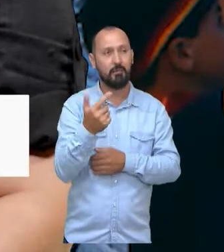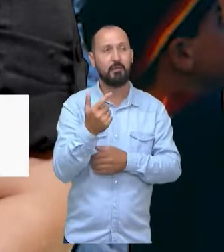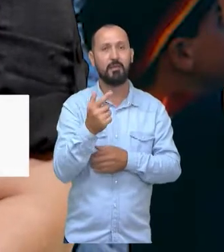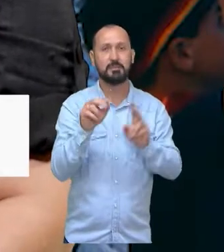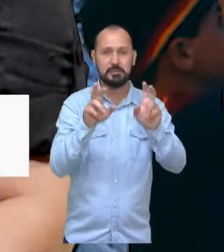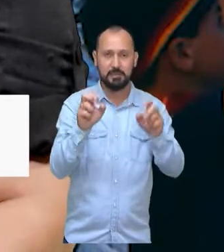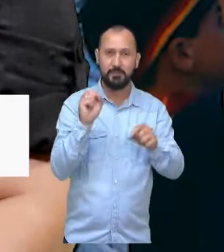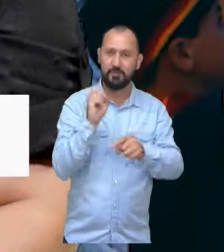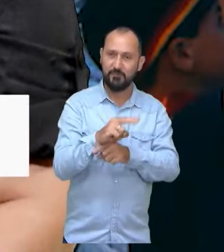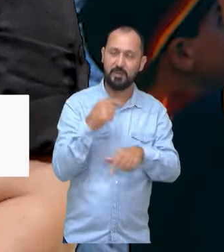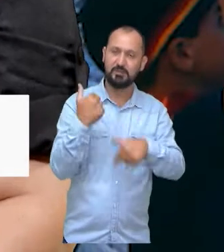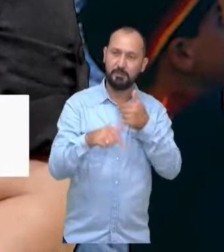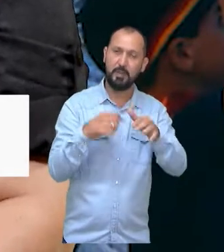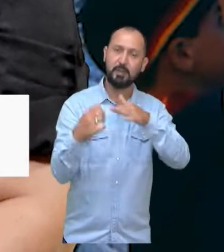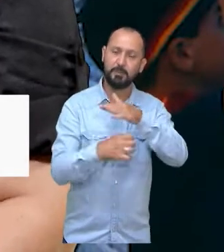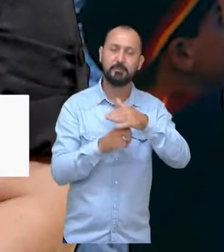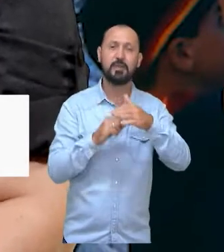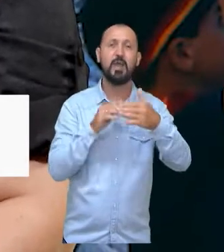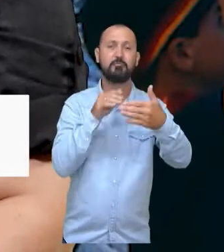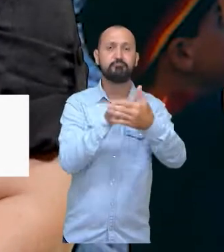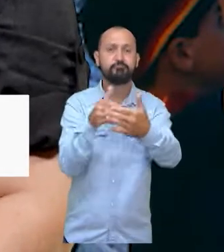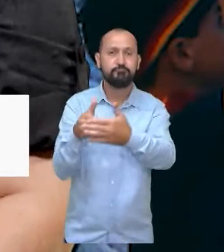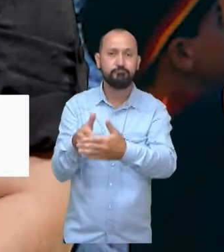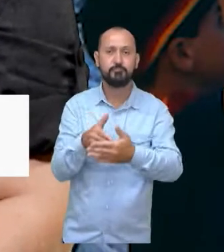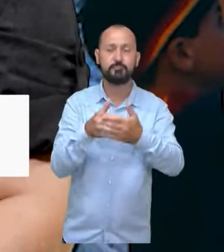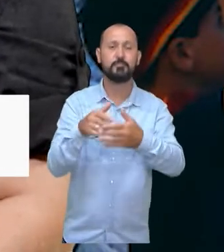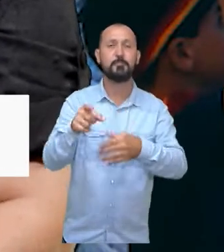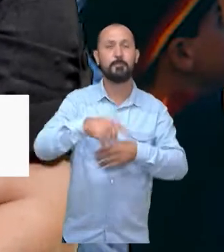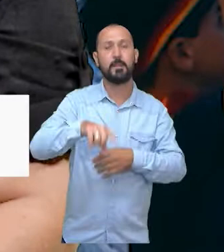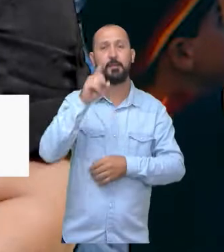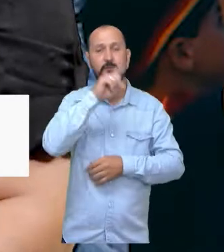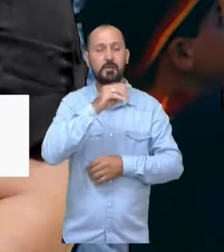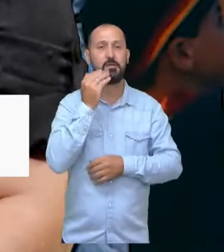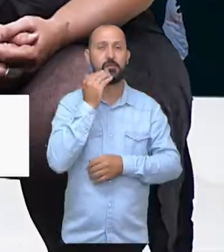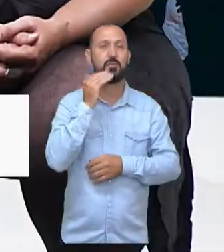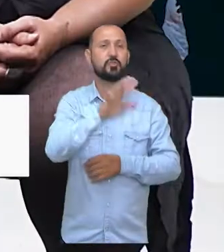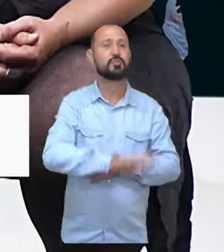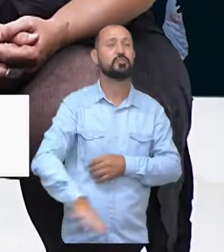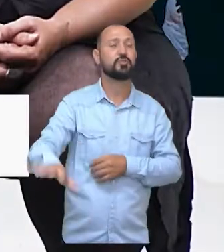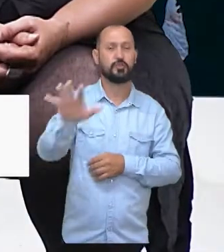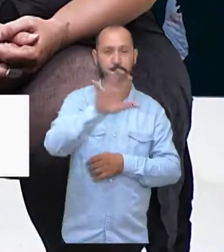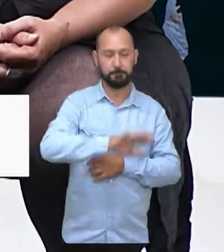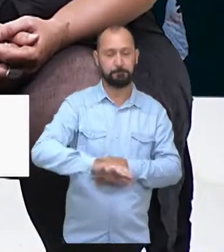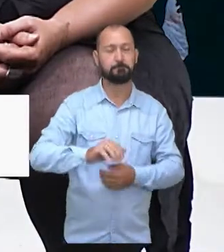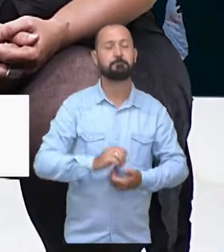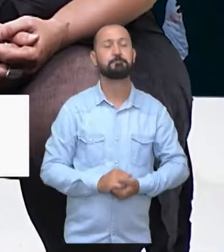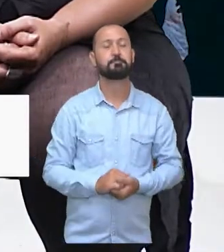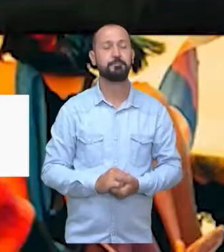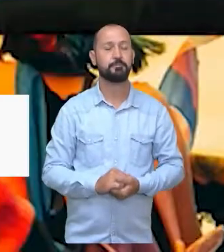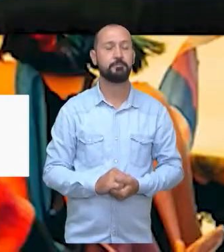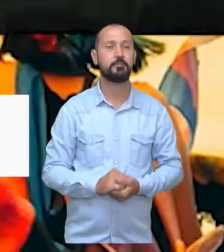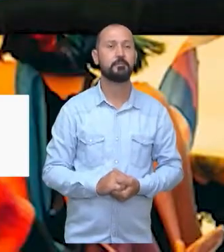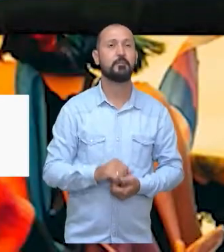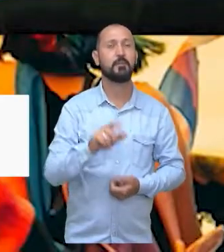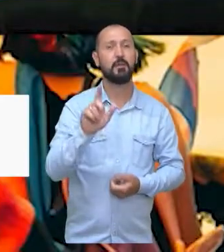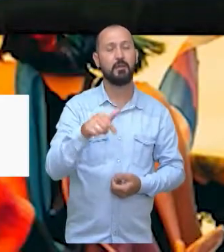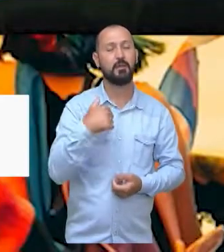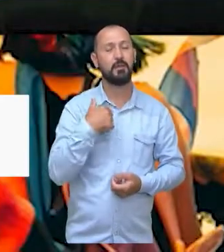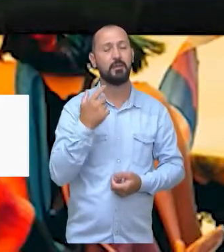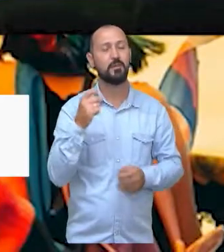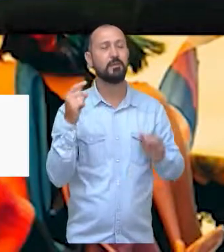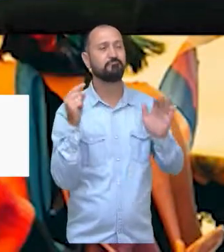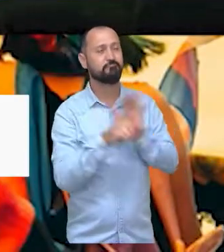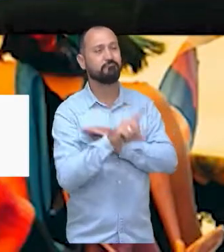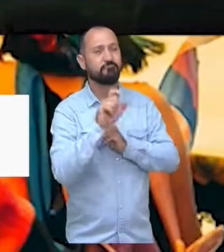né, a população LGBT de uma maneira generalizada. É exatamente isso que eu ia até te questionar, né? Como que